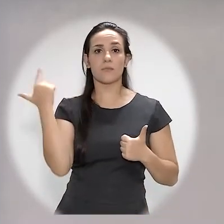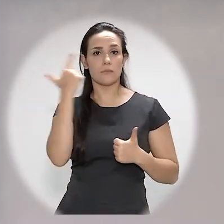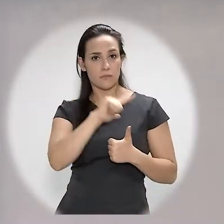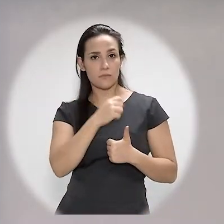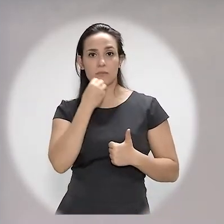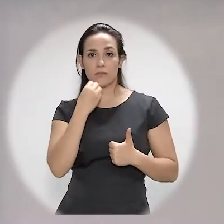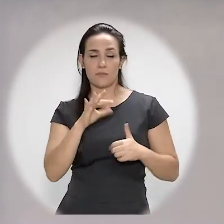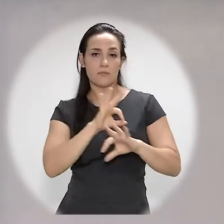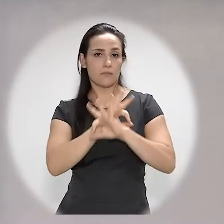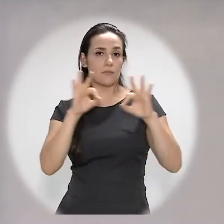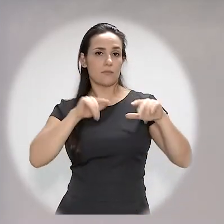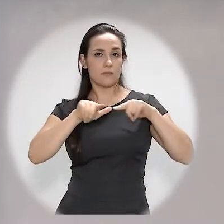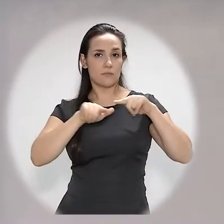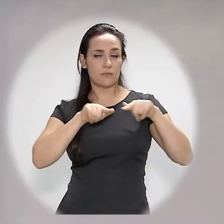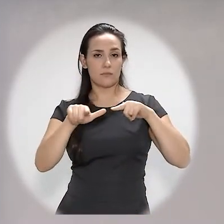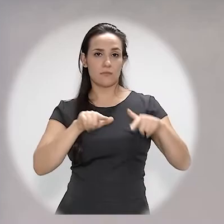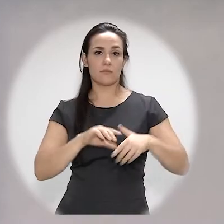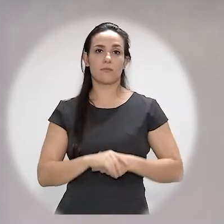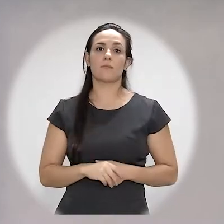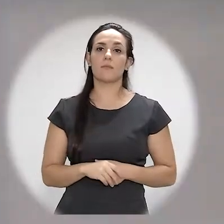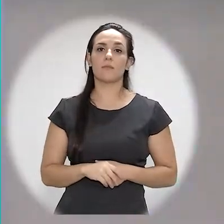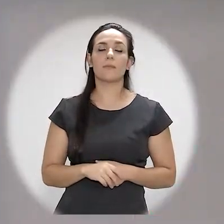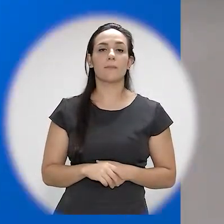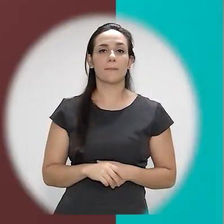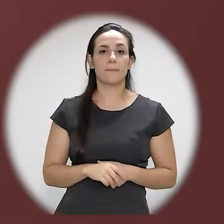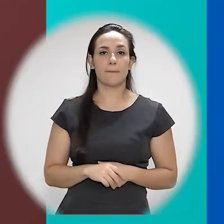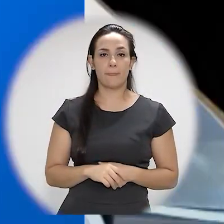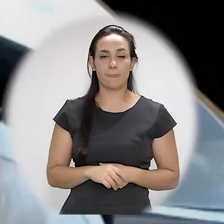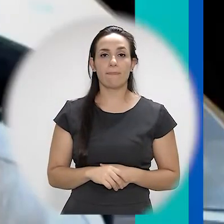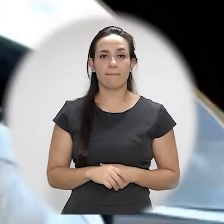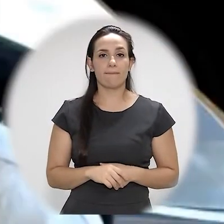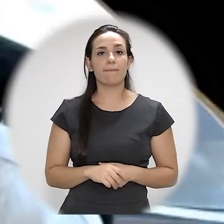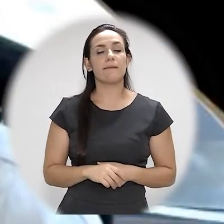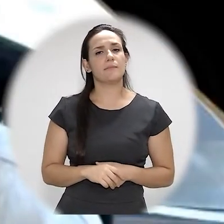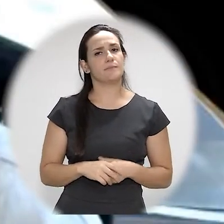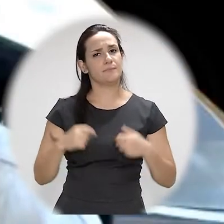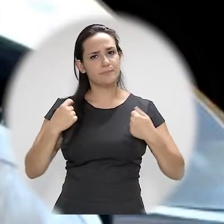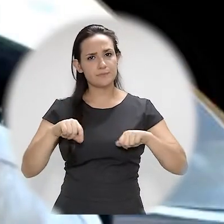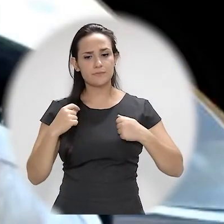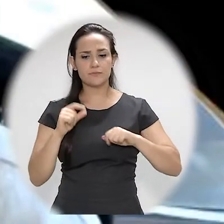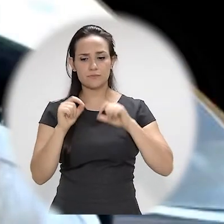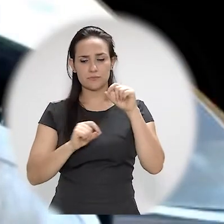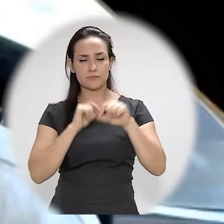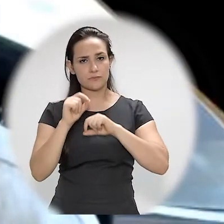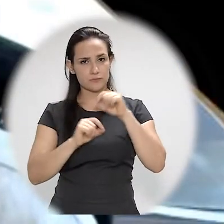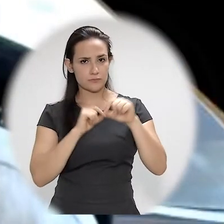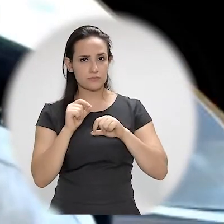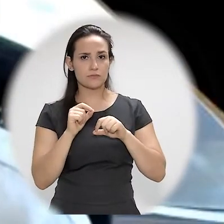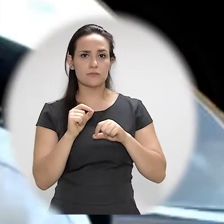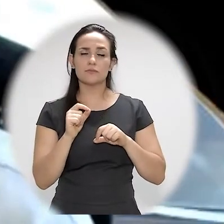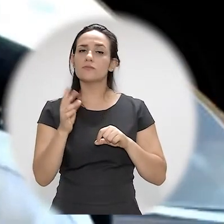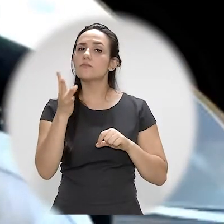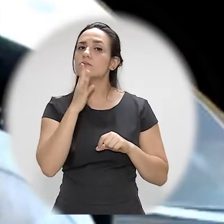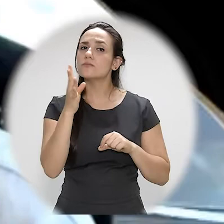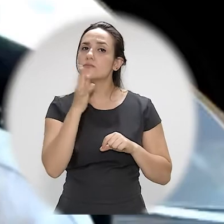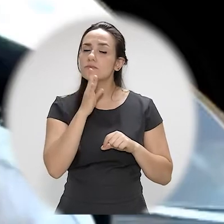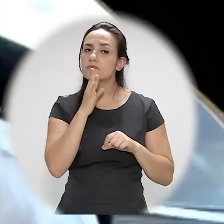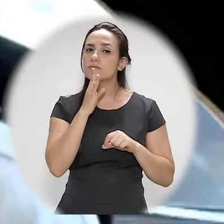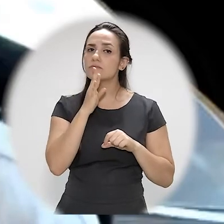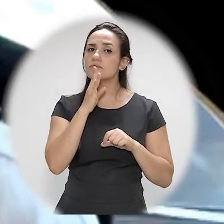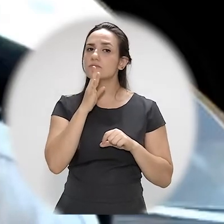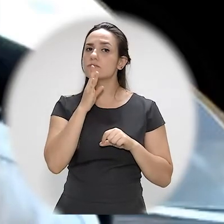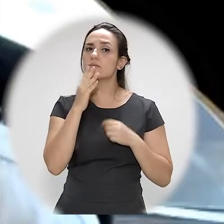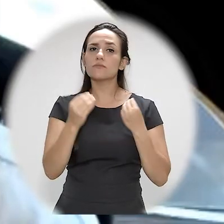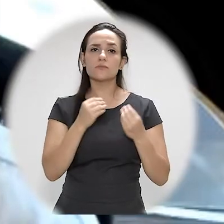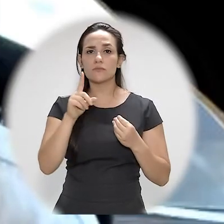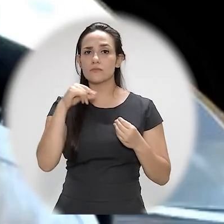adequada para que possa produzir o melhor de si. Reconhecer essa importância do objetivo, eu diria,